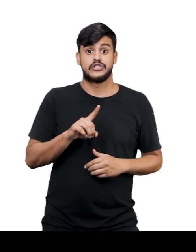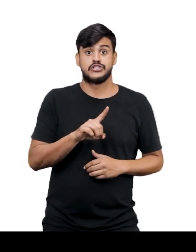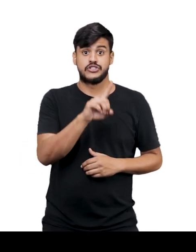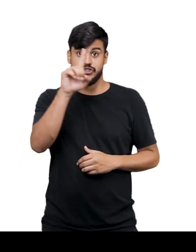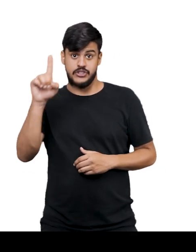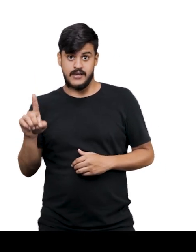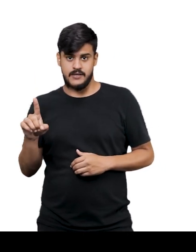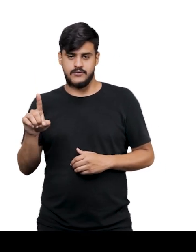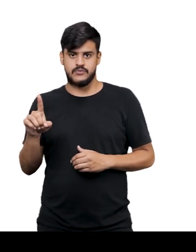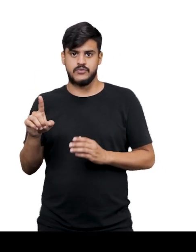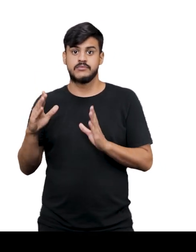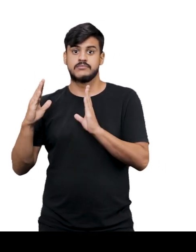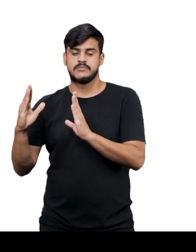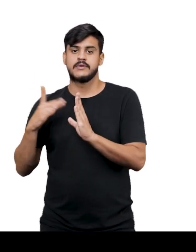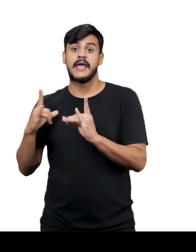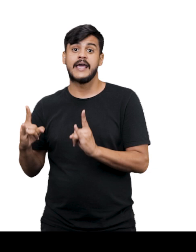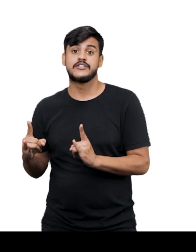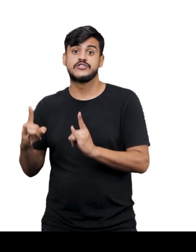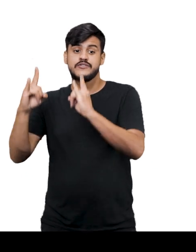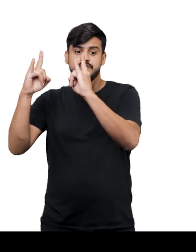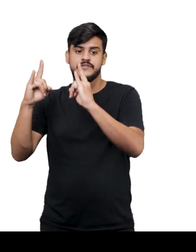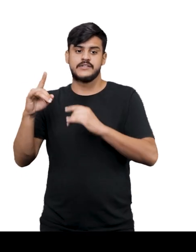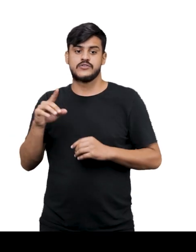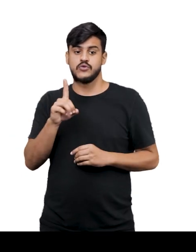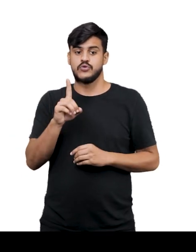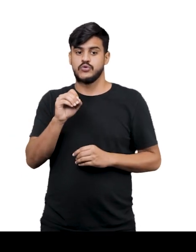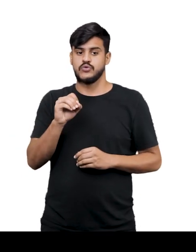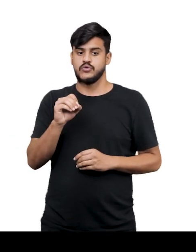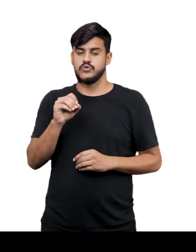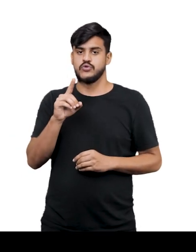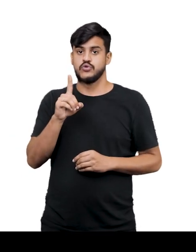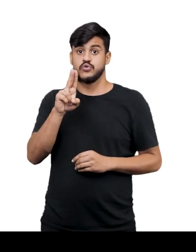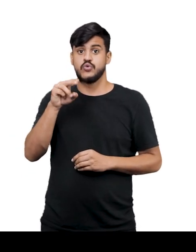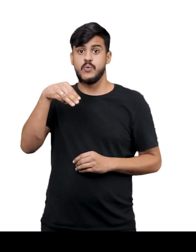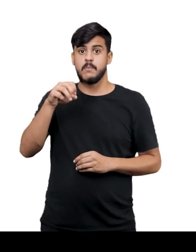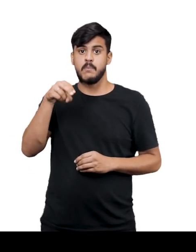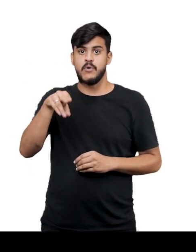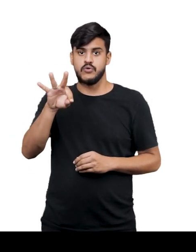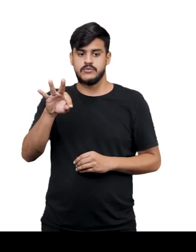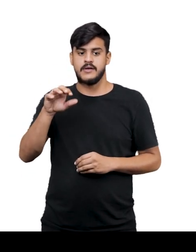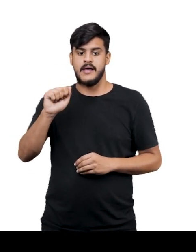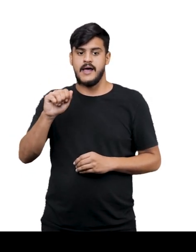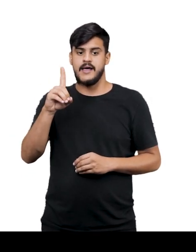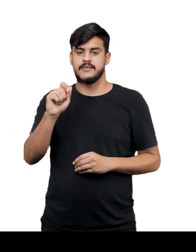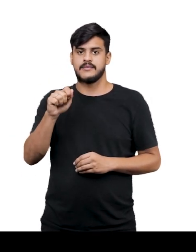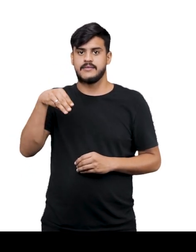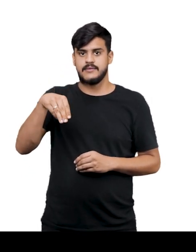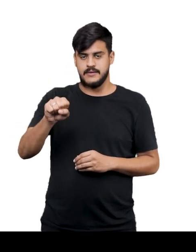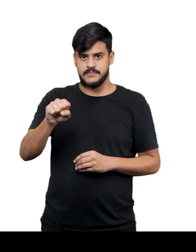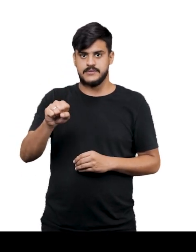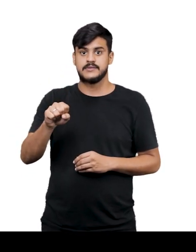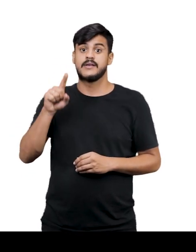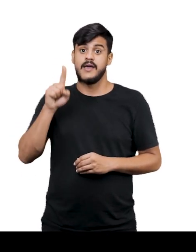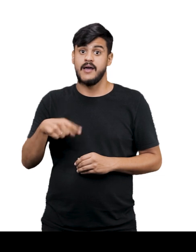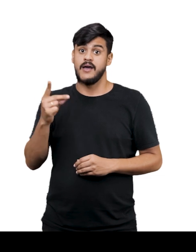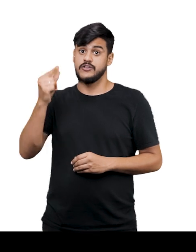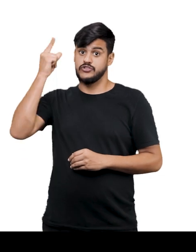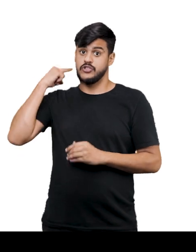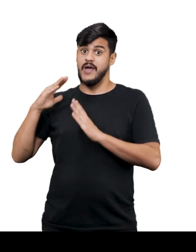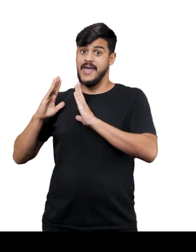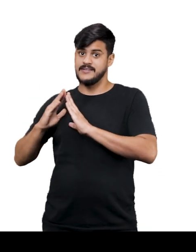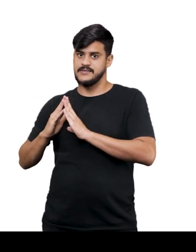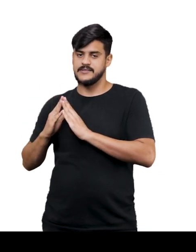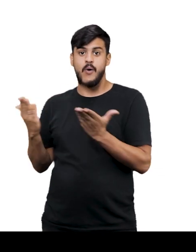Do lado direito da área da obra, está o edifício Dumont Adams, antigo residencial que hoje, depois